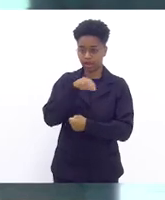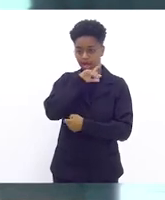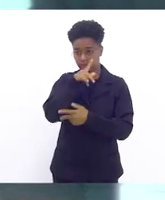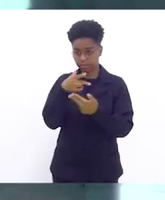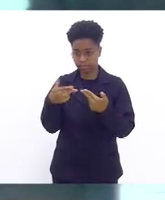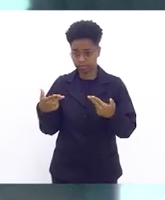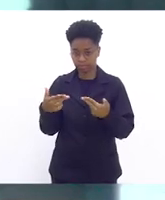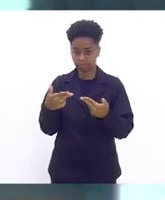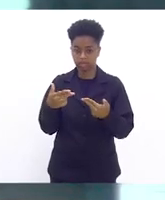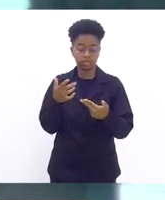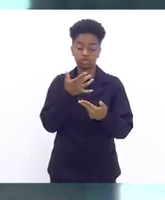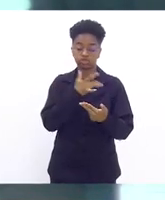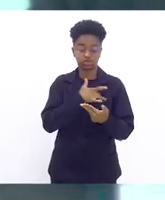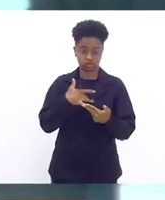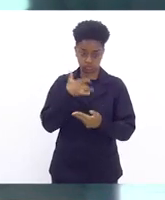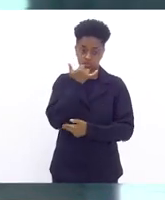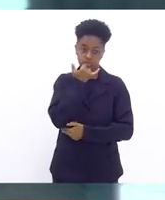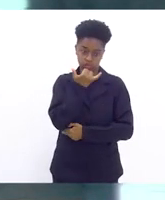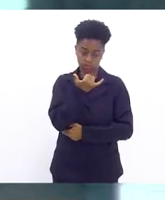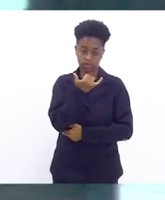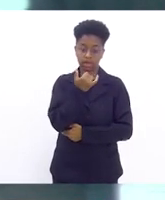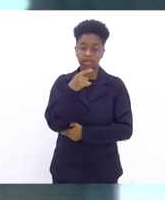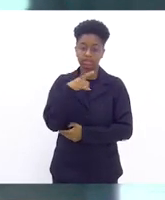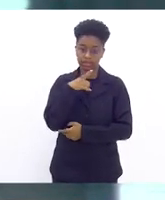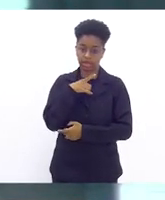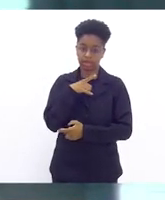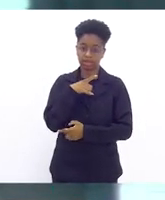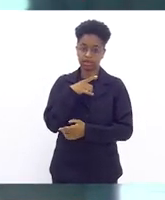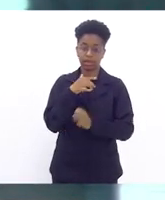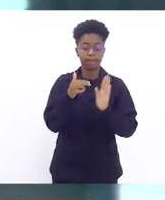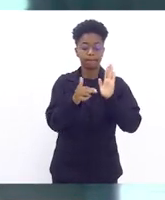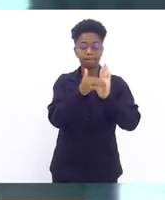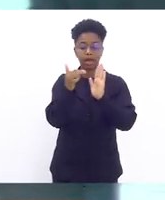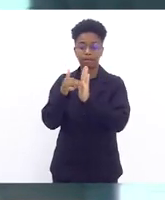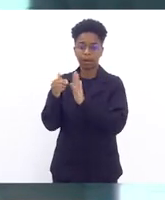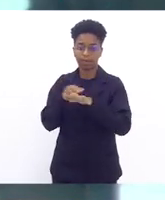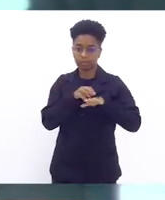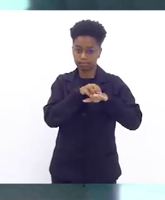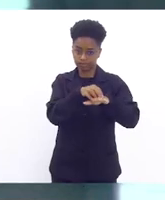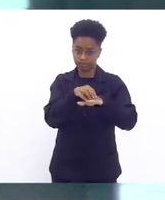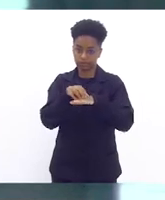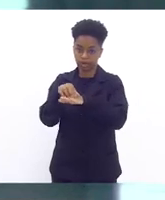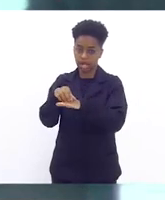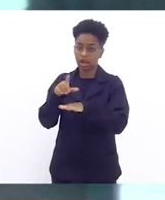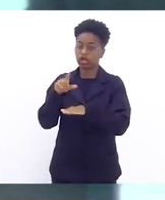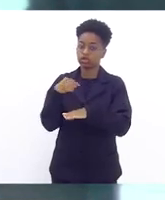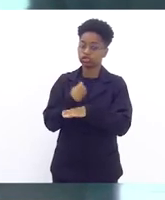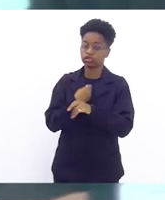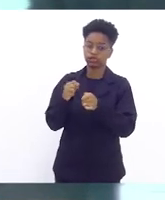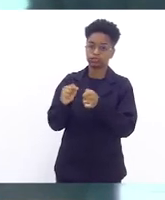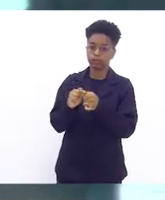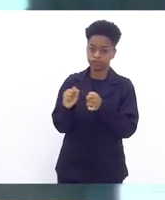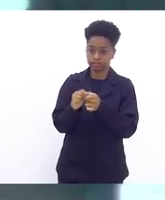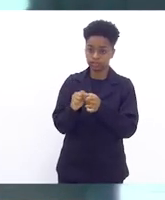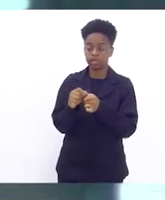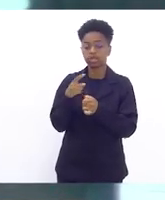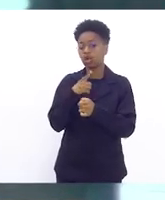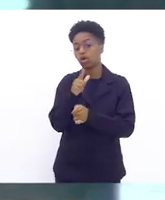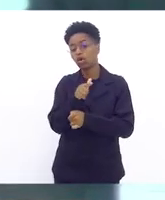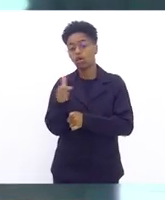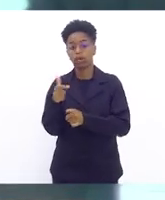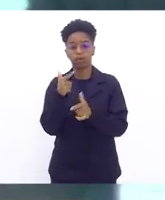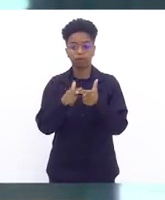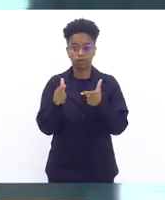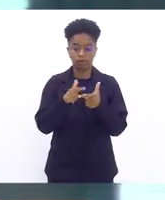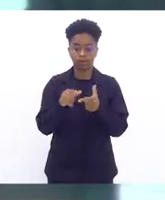a saúde desculpa que ele tem Castro móvel que é que é mais ou menos o corte que a gente fez porque a gente tem um outro problema